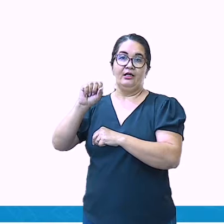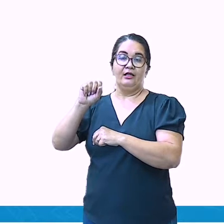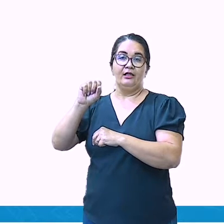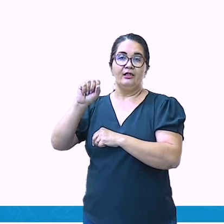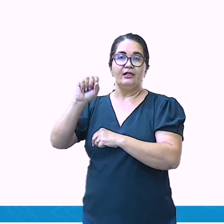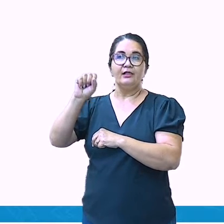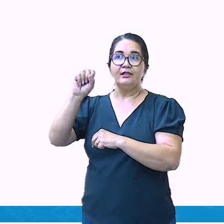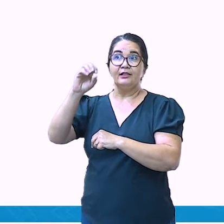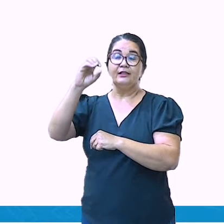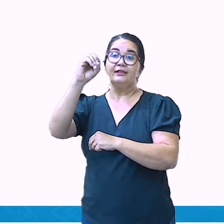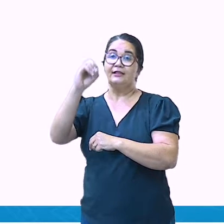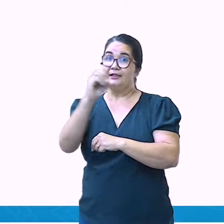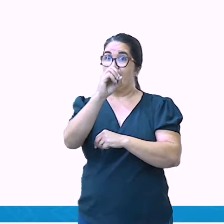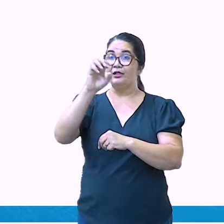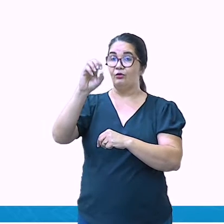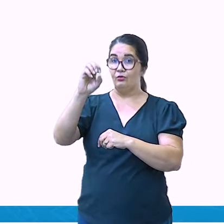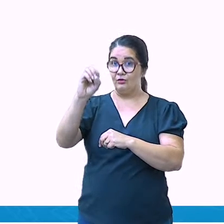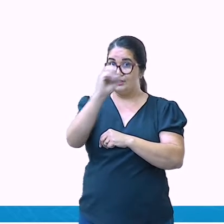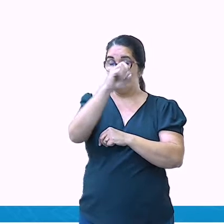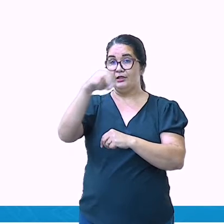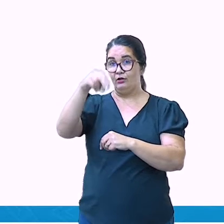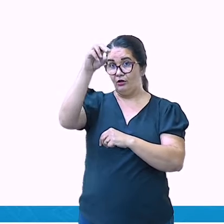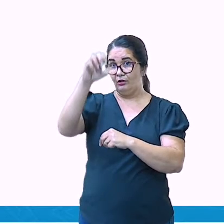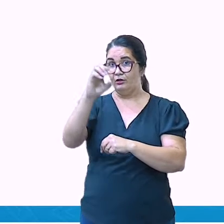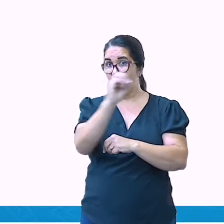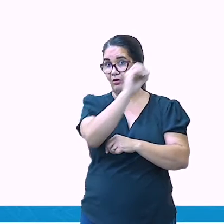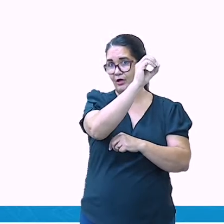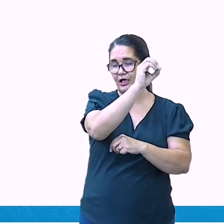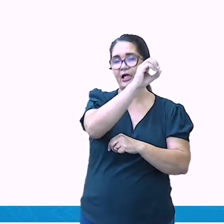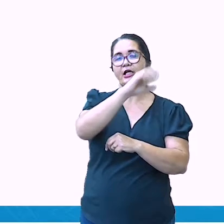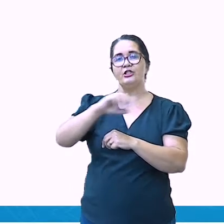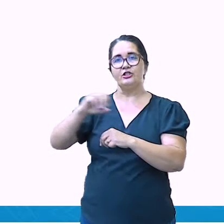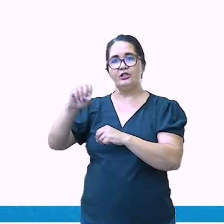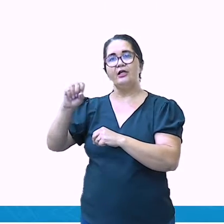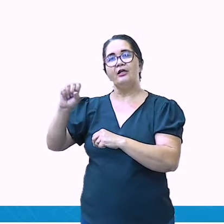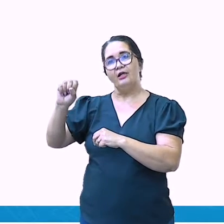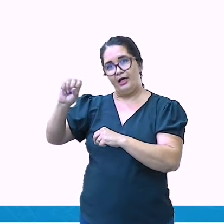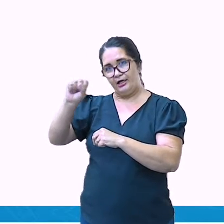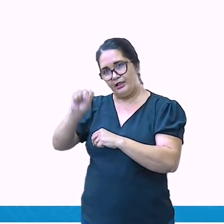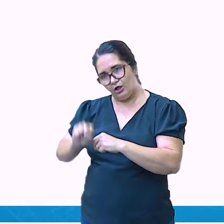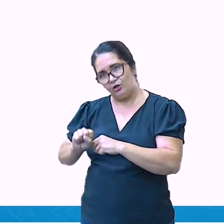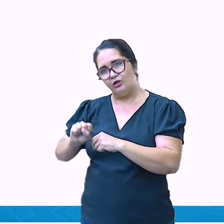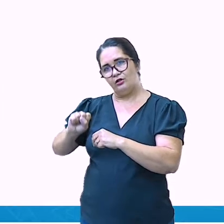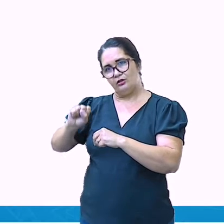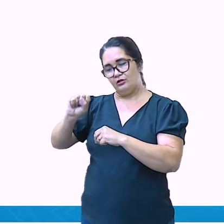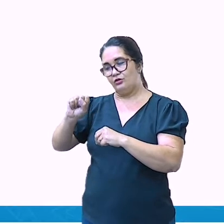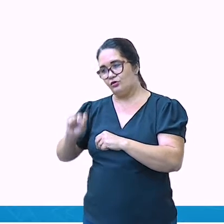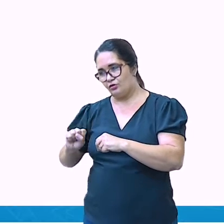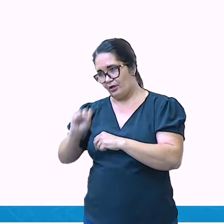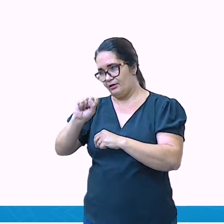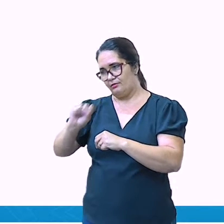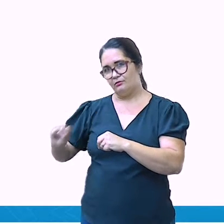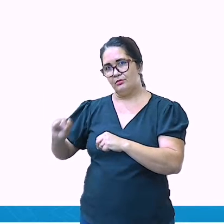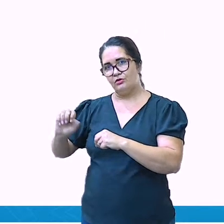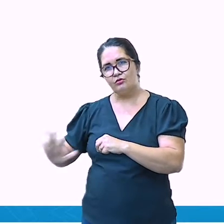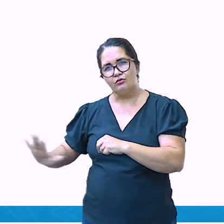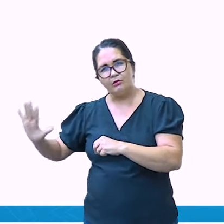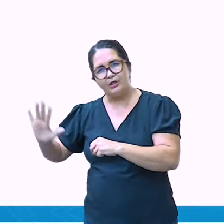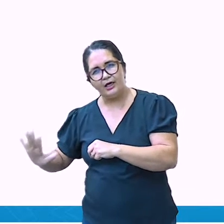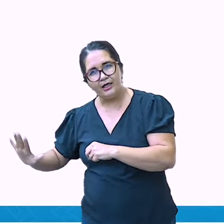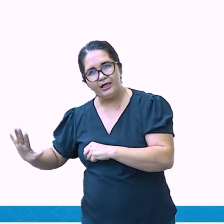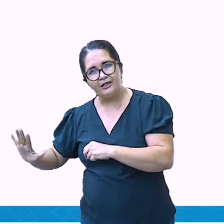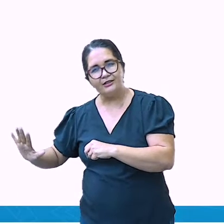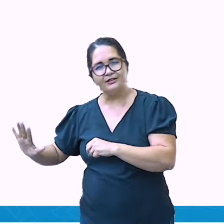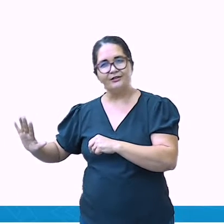esse formato aqui das 5 regiões tá desde 1989, que